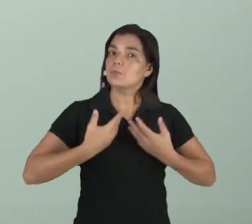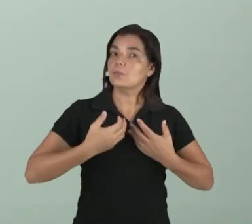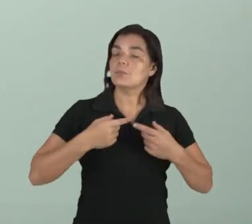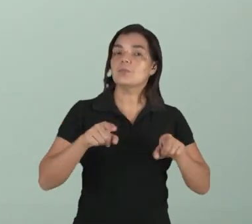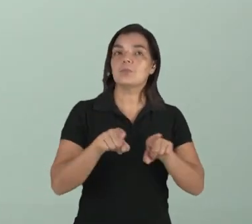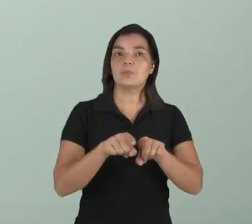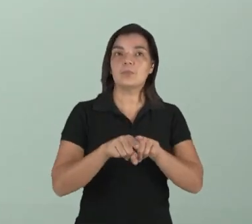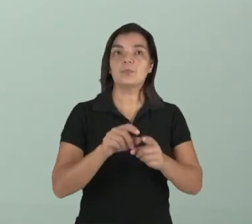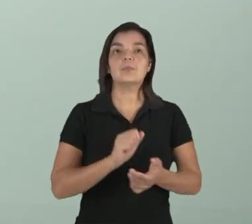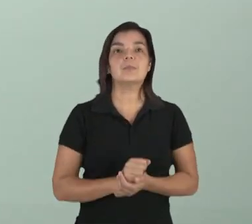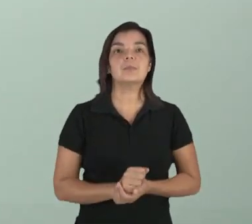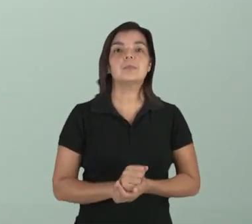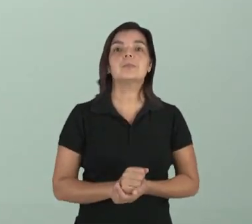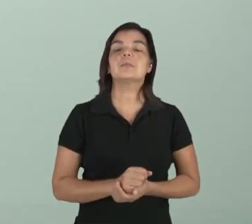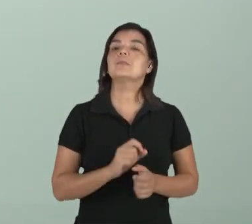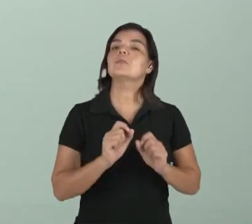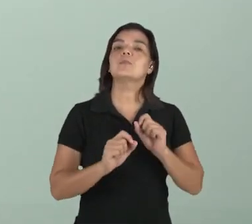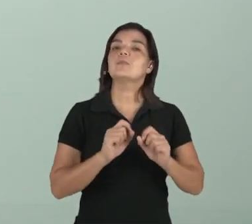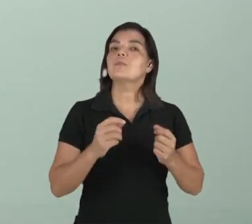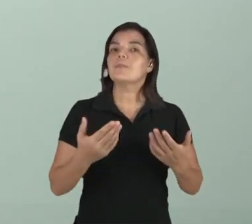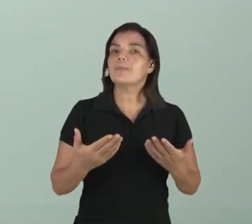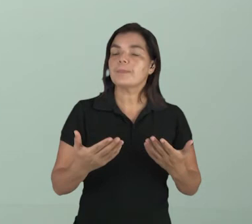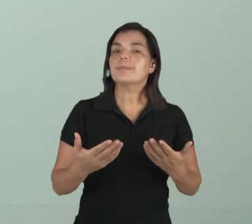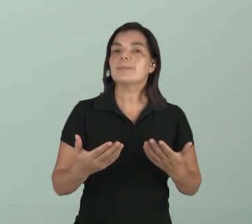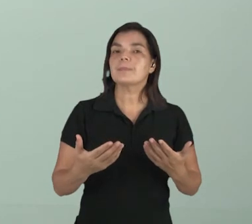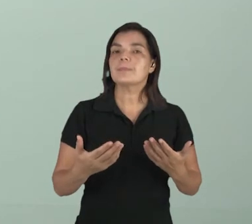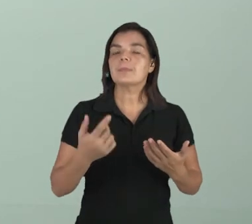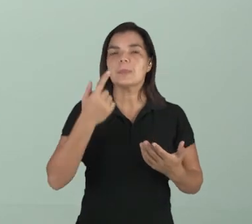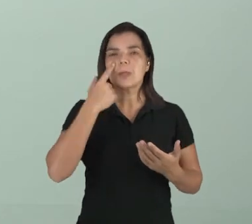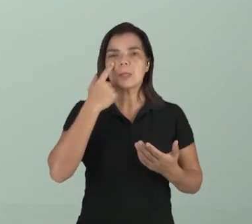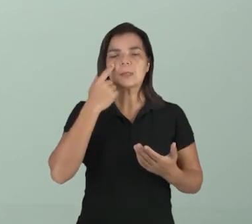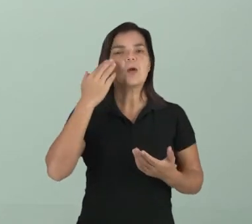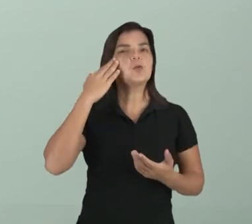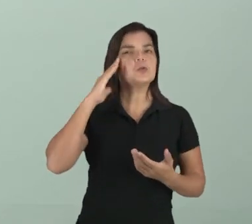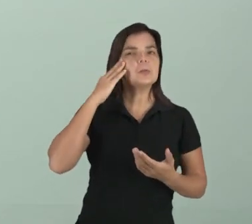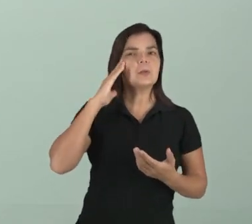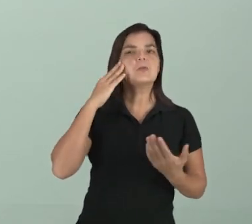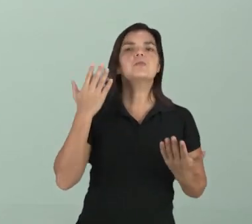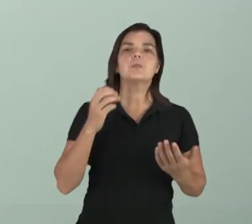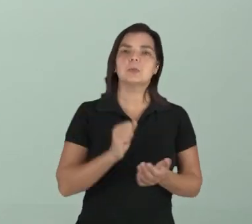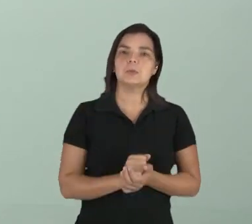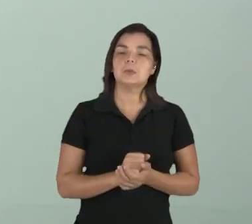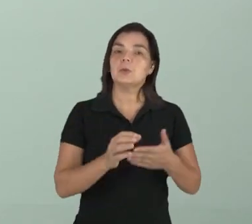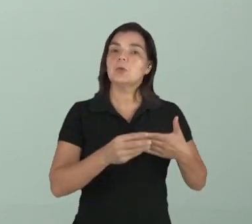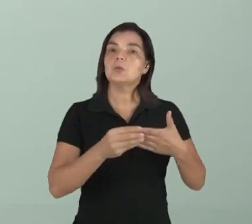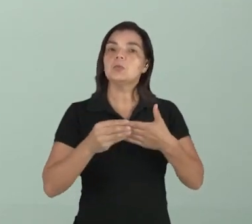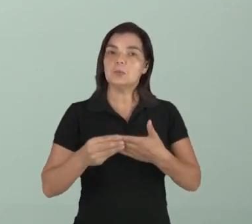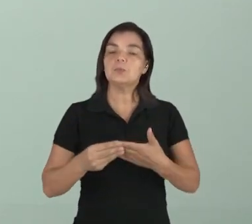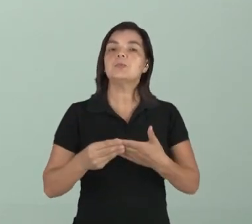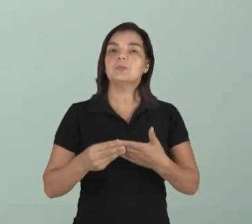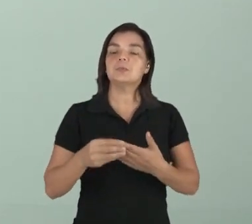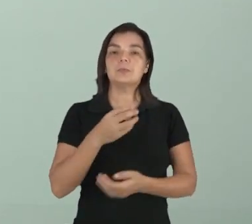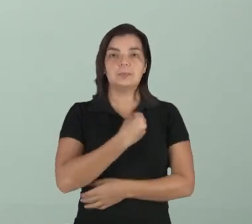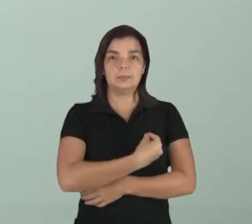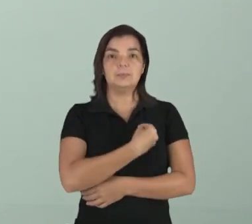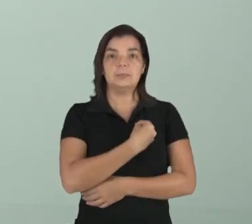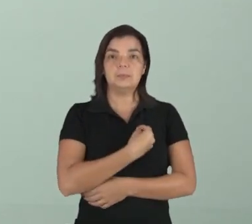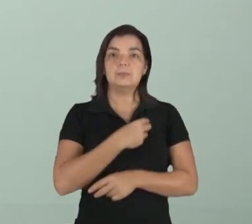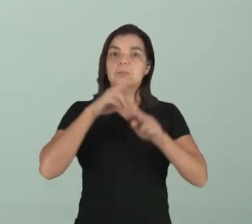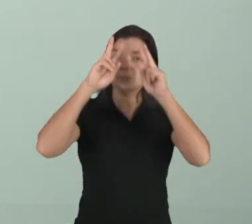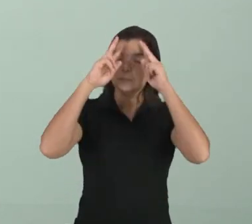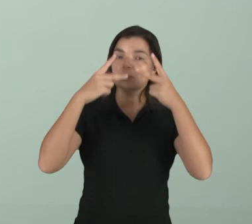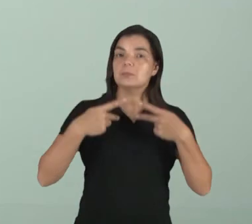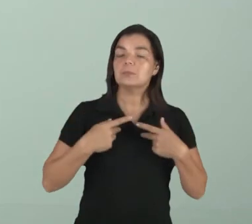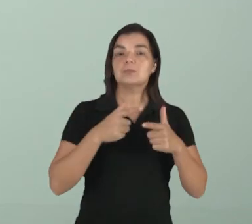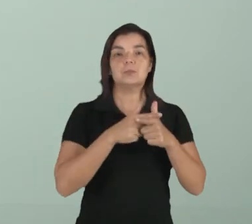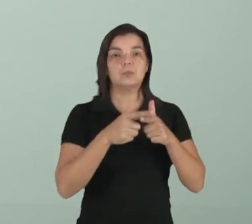Drummond de Andrade, No Meio do Caminho, ele traz essa pegada, essa interpretação de trazer para a vida humana, para